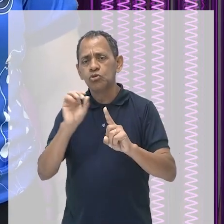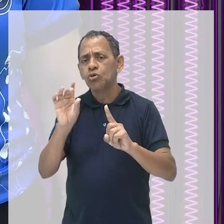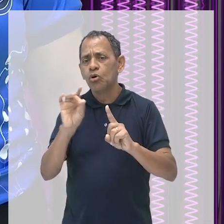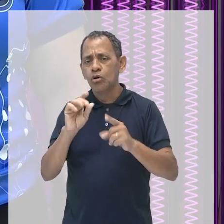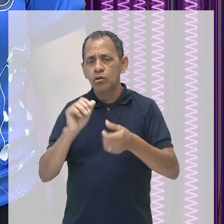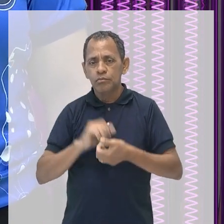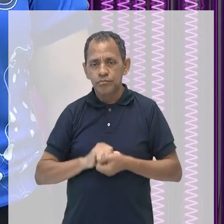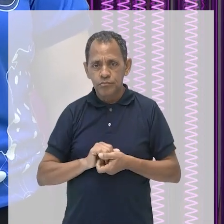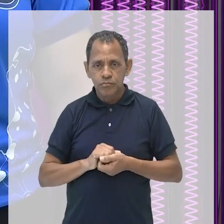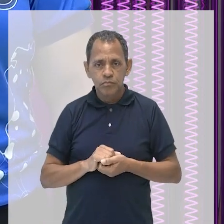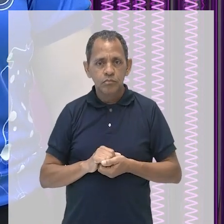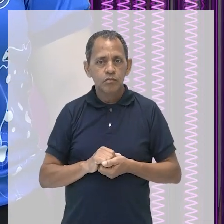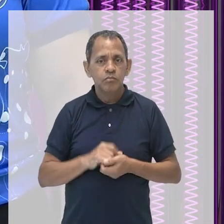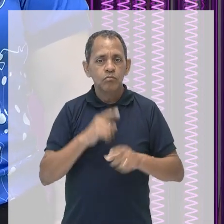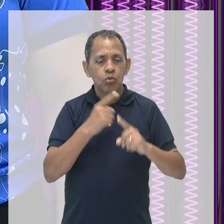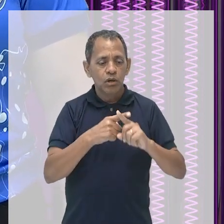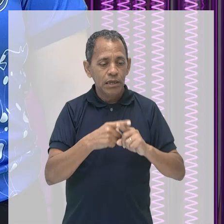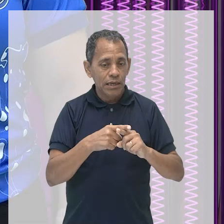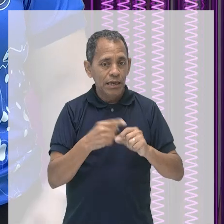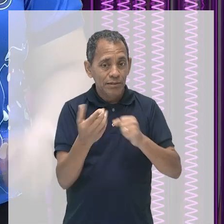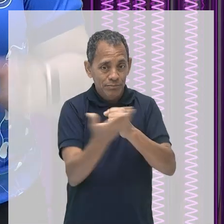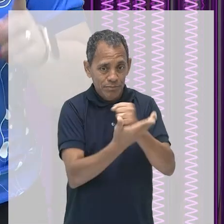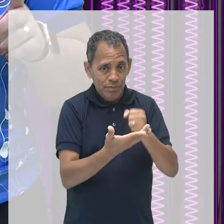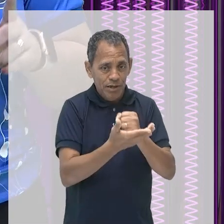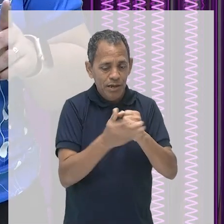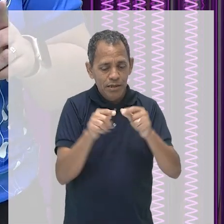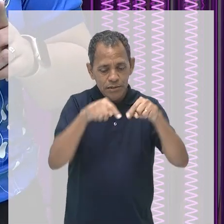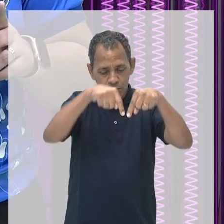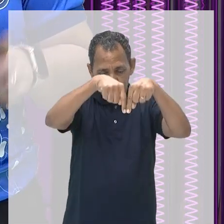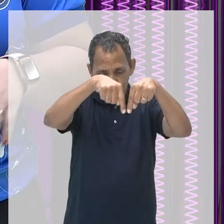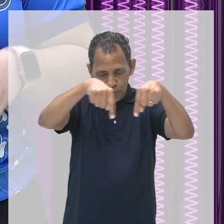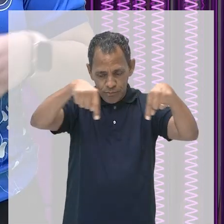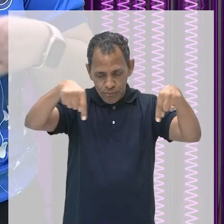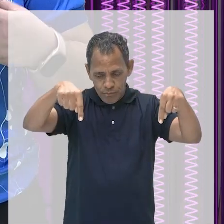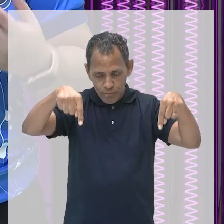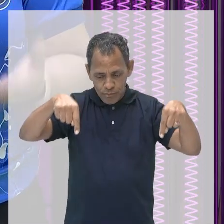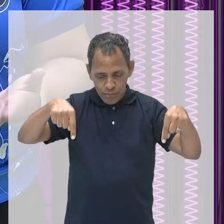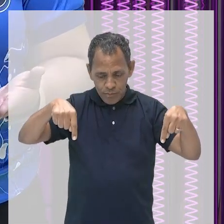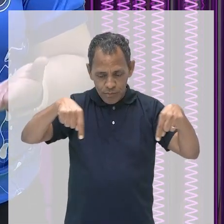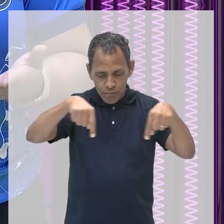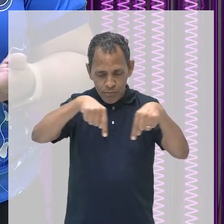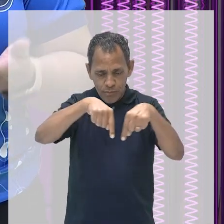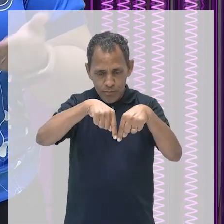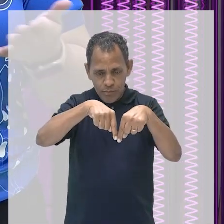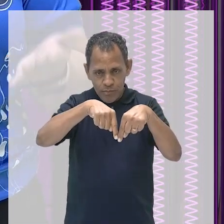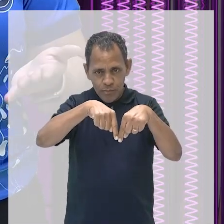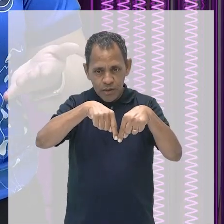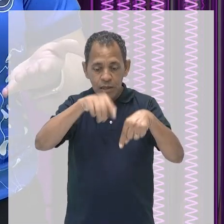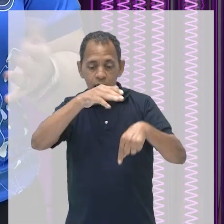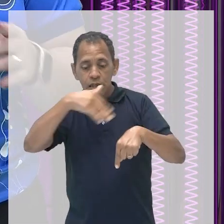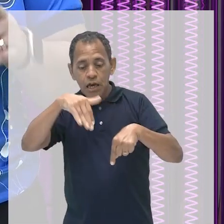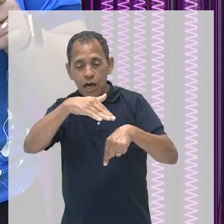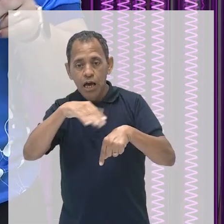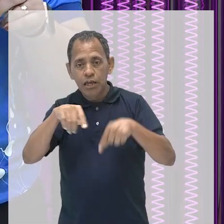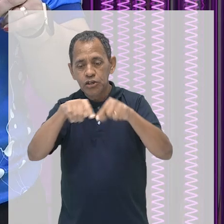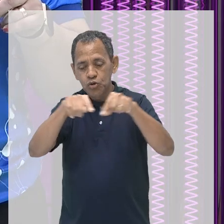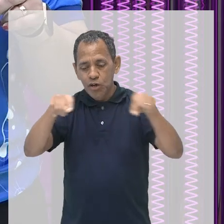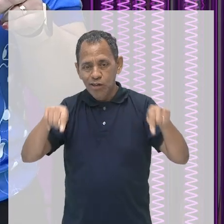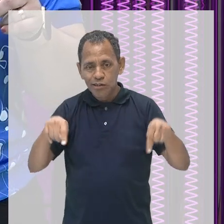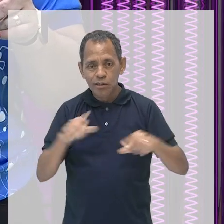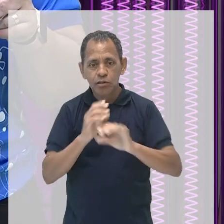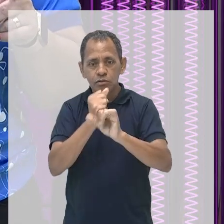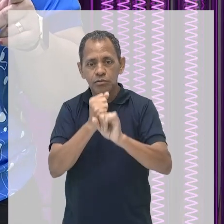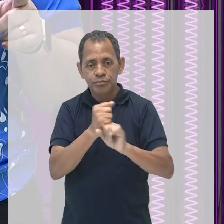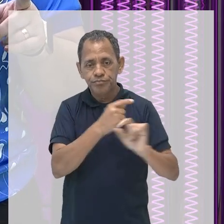da base? Porque a base aqui é um retângulo. E a área de um retângulo a gente calcula